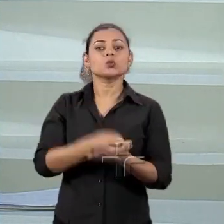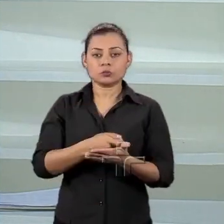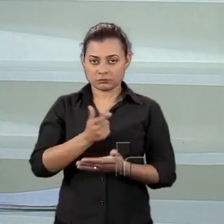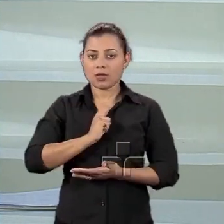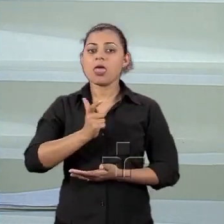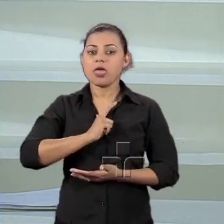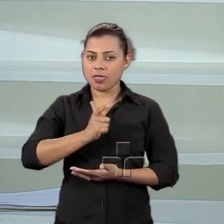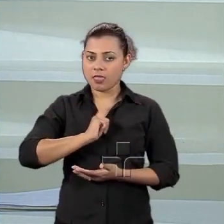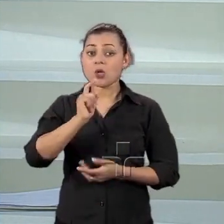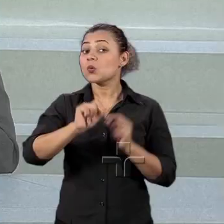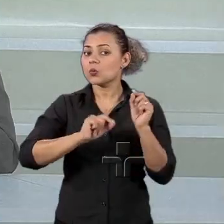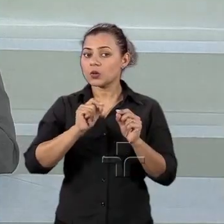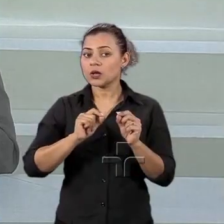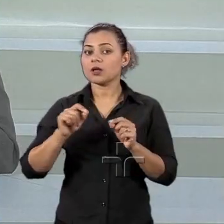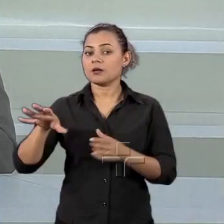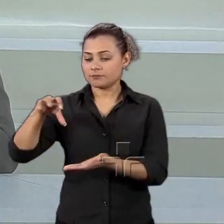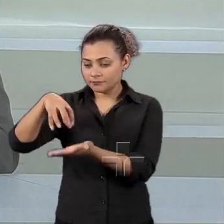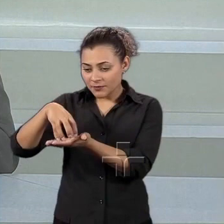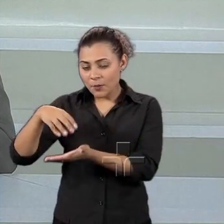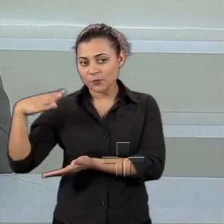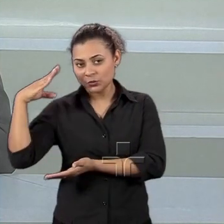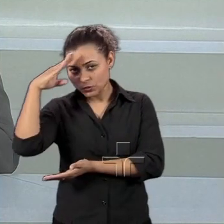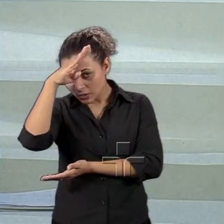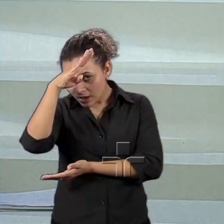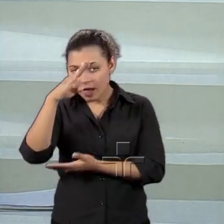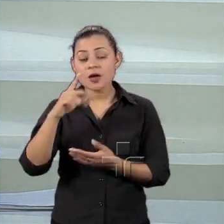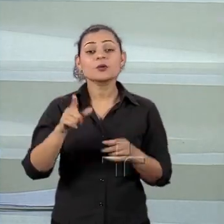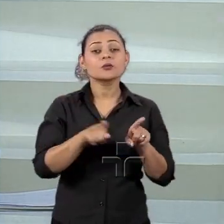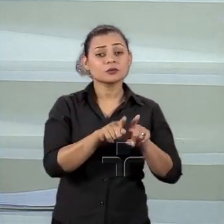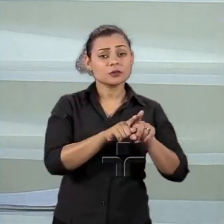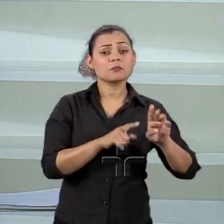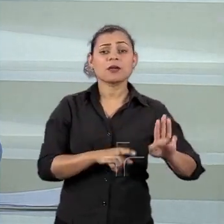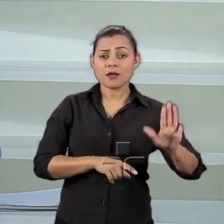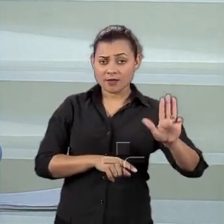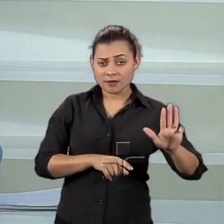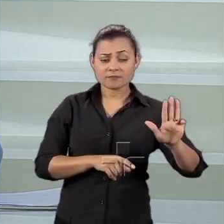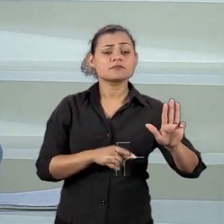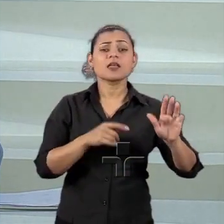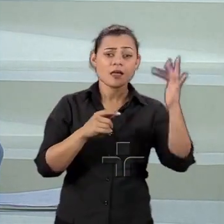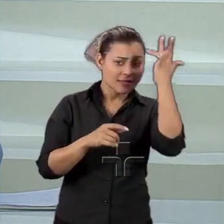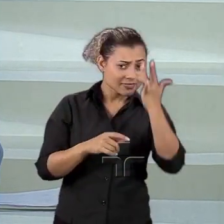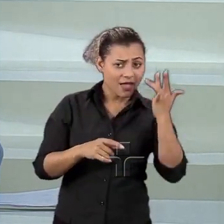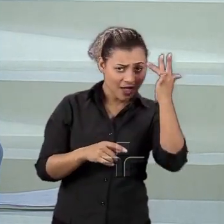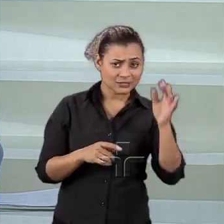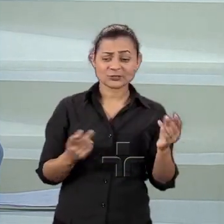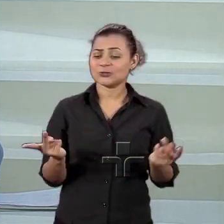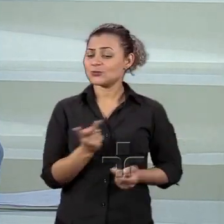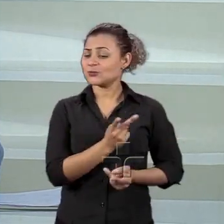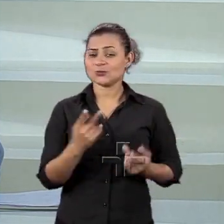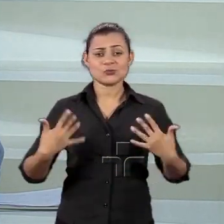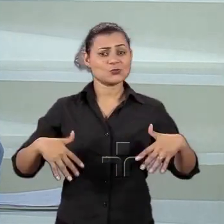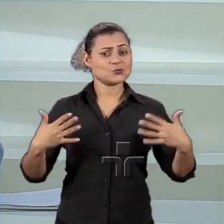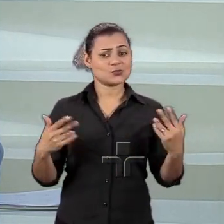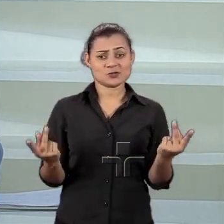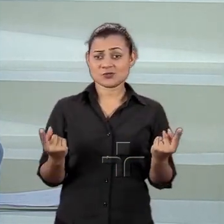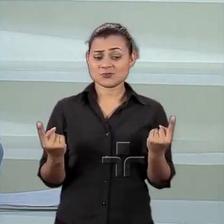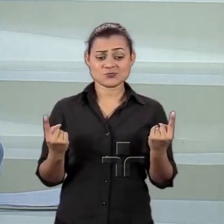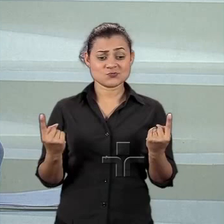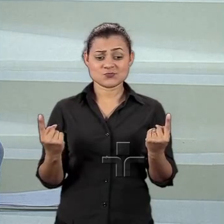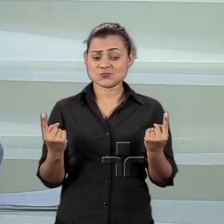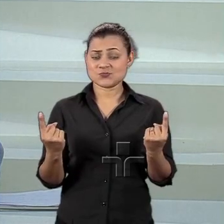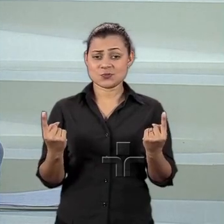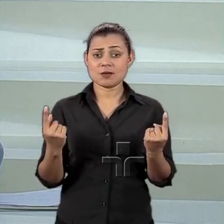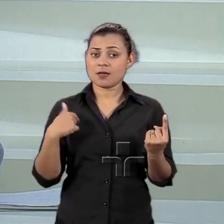tanto no Bolsonaro, tanto no Bolsonaro quanto do lado do candidato terceirizado do Lula. Isso realmente é